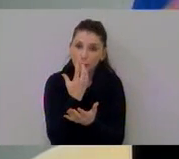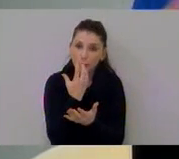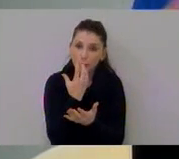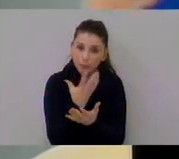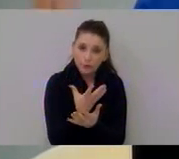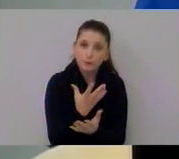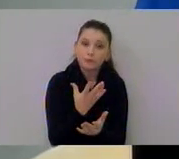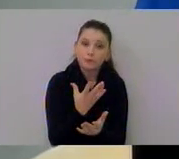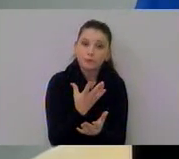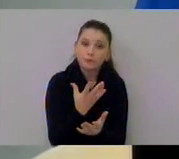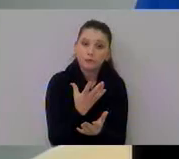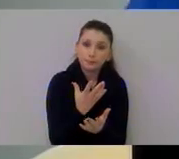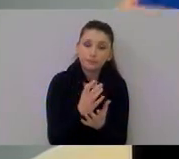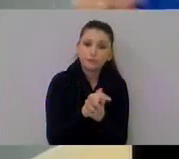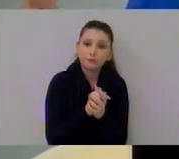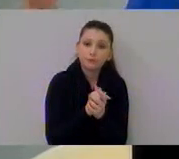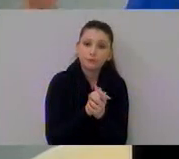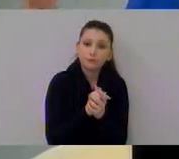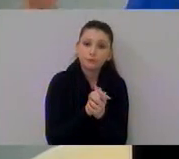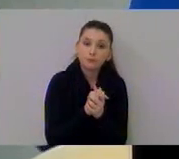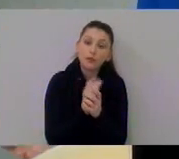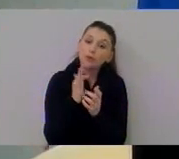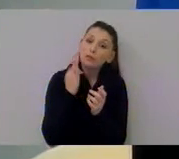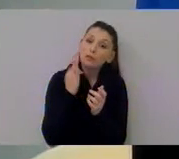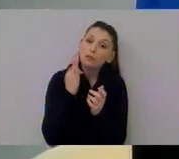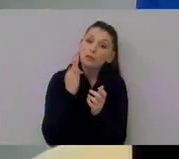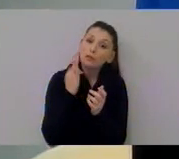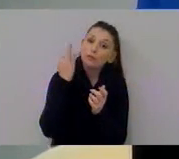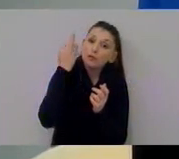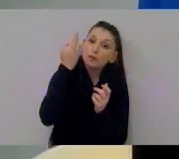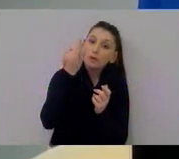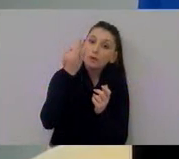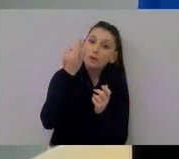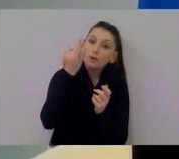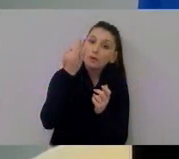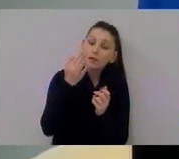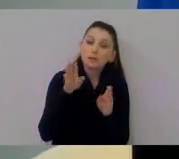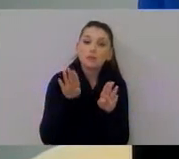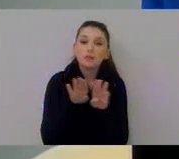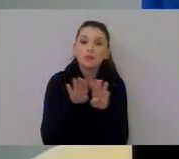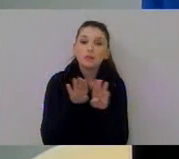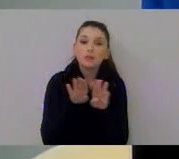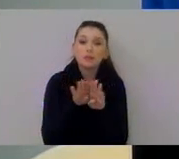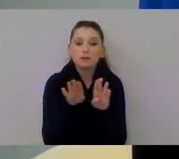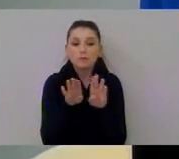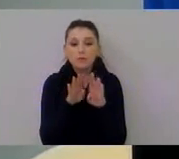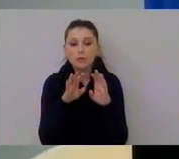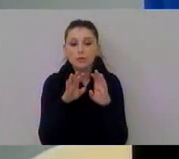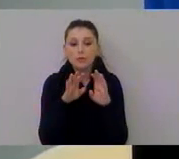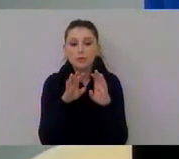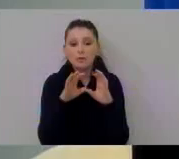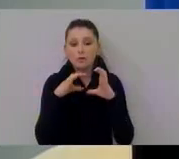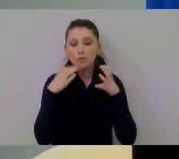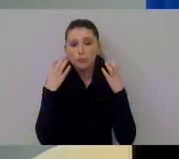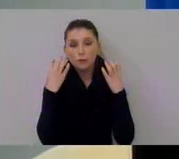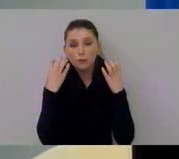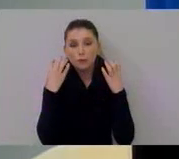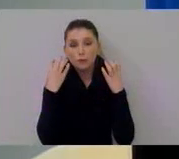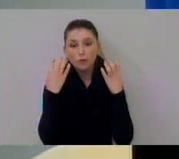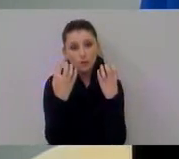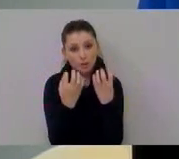como futuramente, inclusive pela comunidade como um todo nos finais de